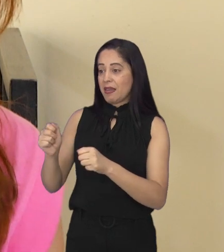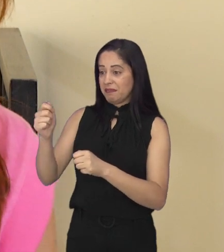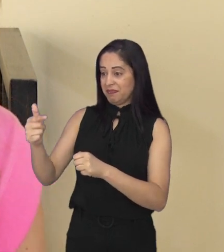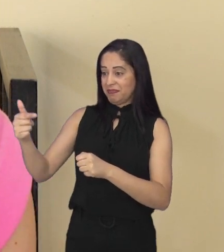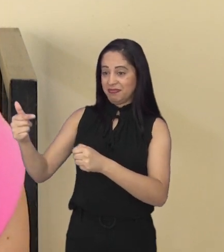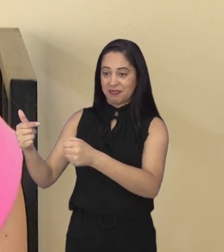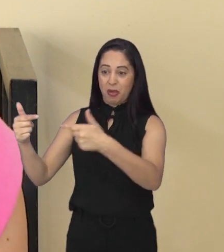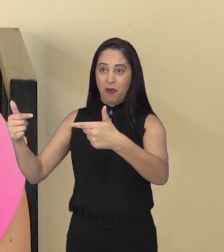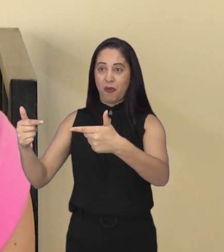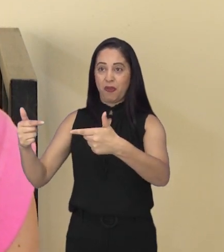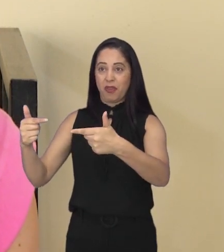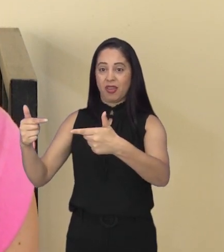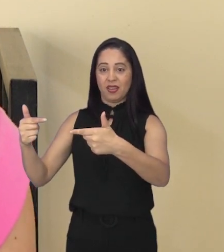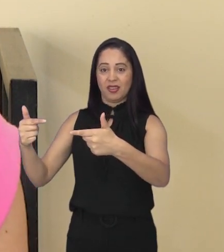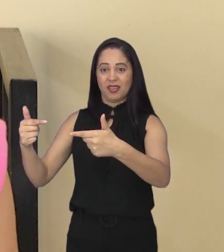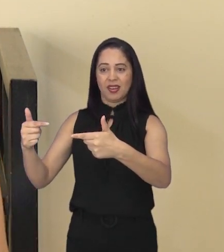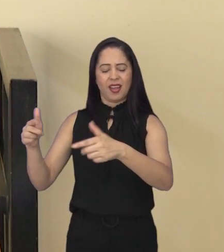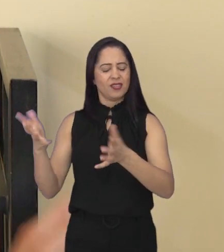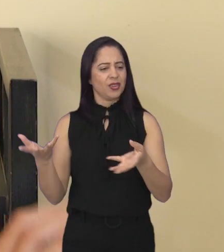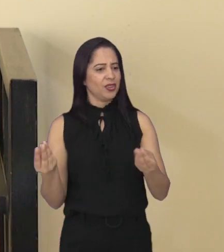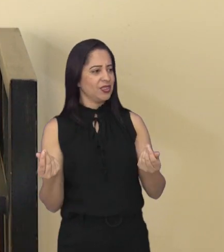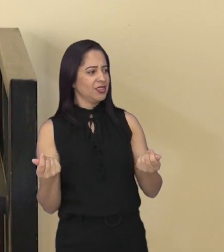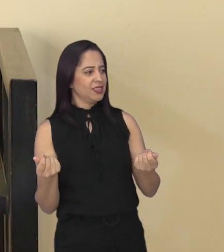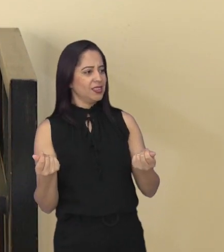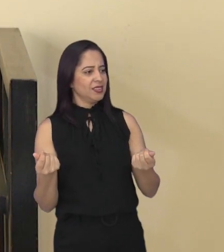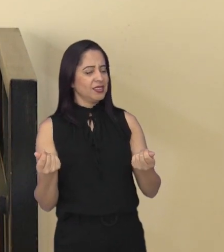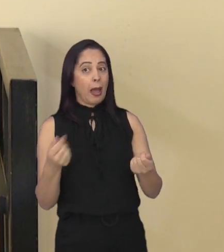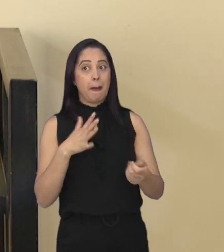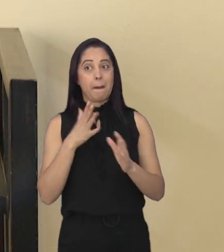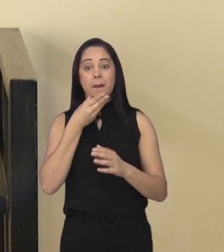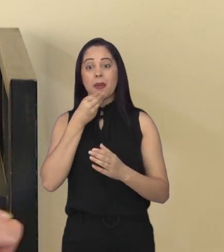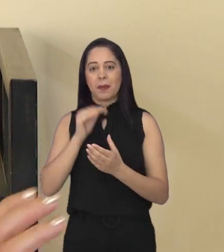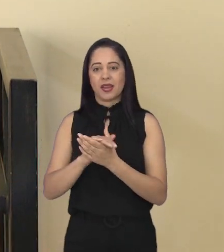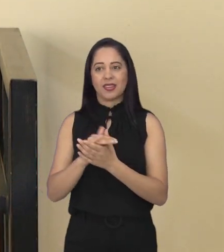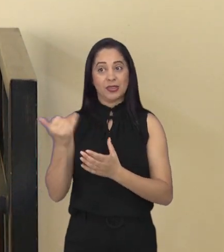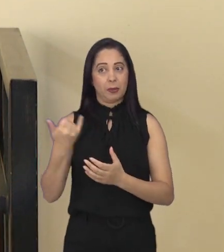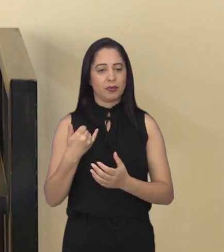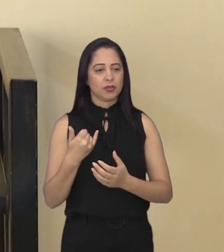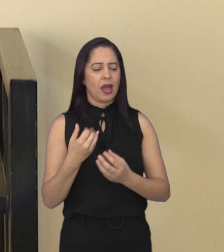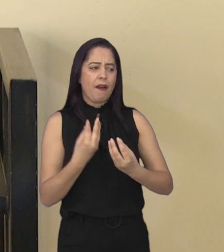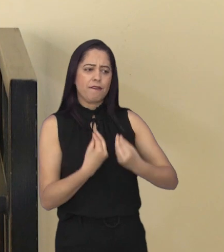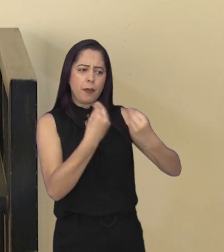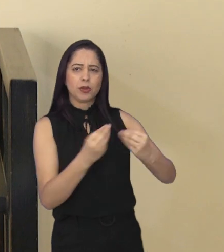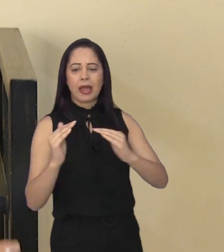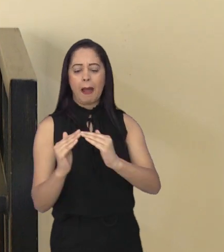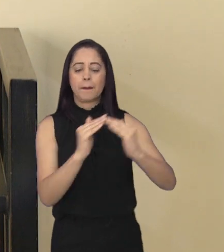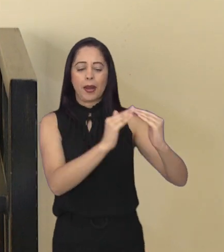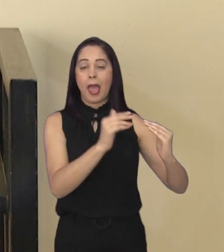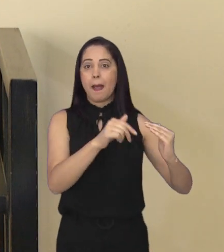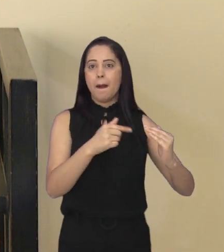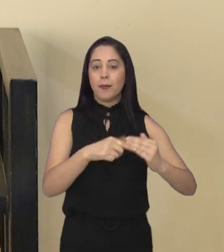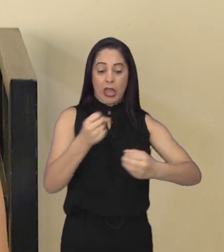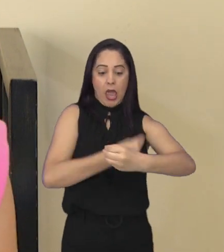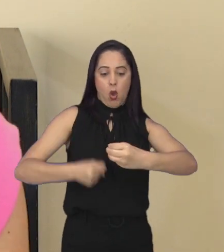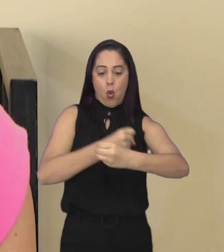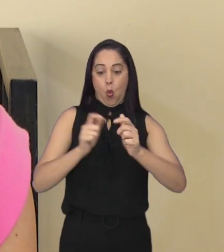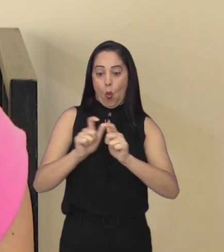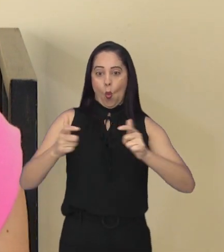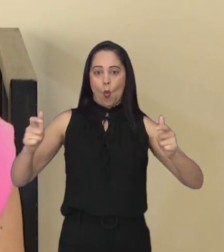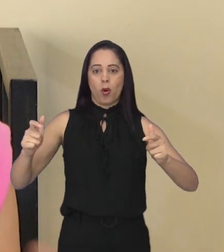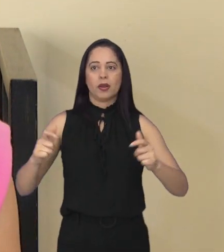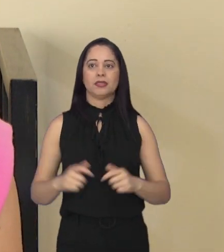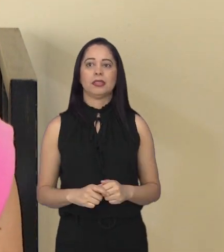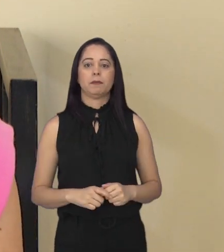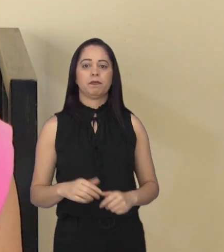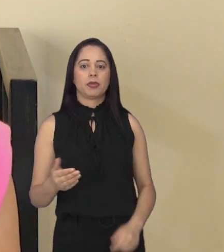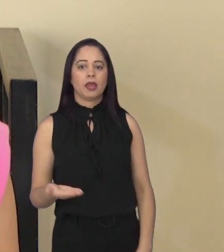maravilhoso. E ele falou assim: não, vamos dar pra vizinha, porque eu acho que rendeu bastante, né? E eu acho que é